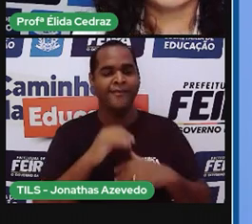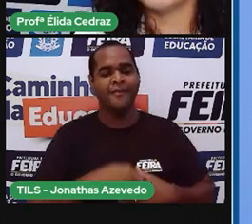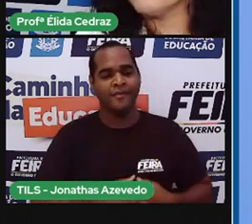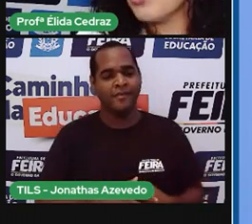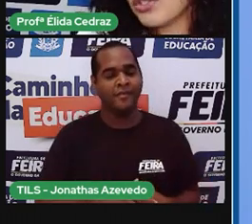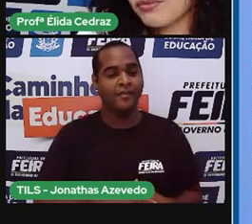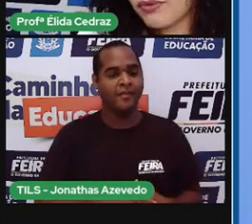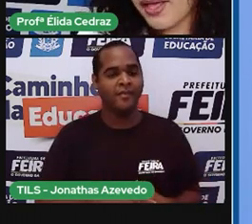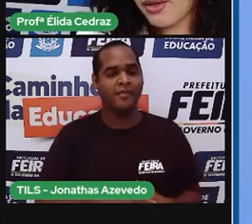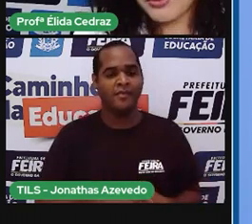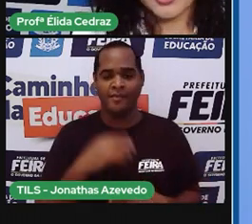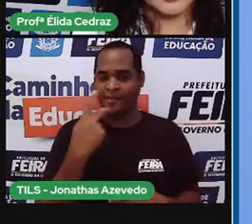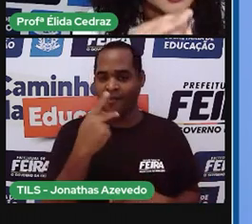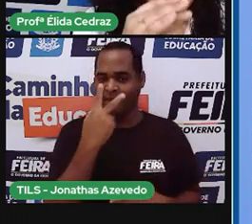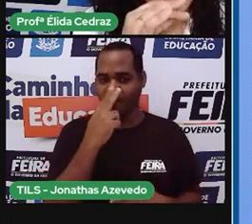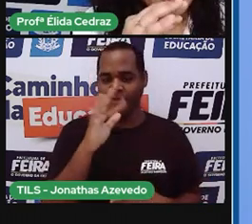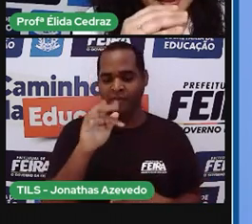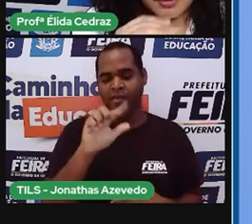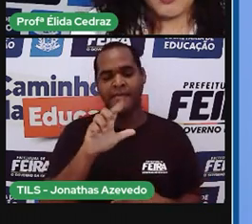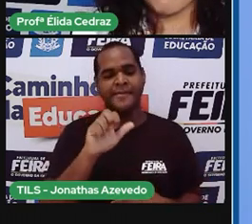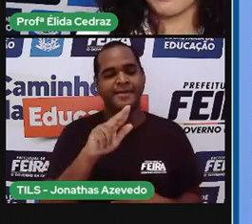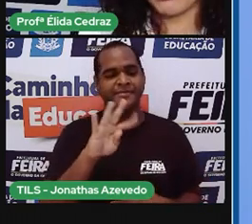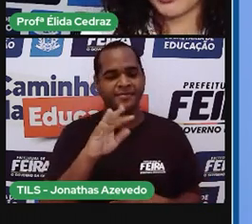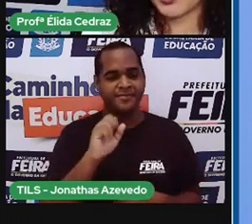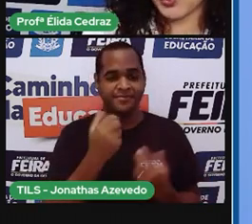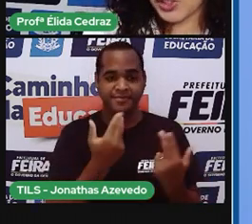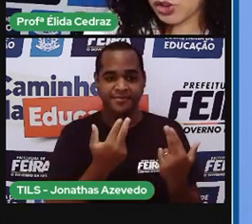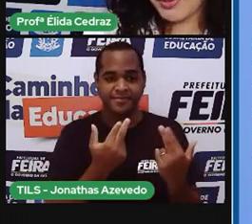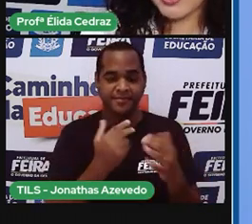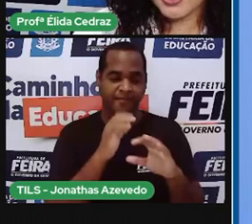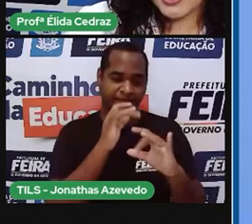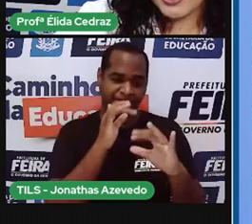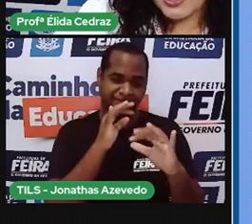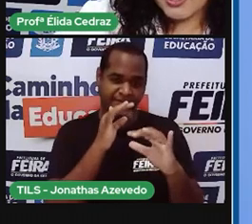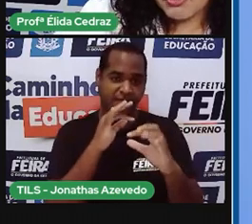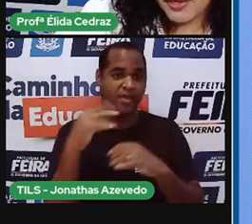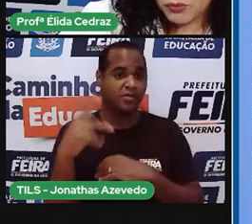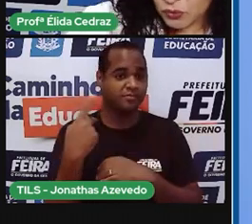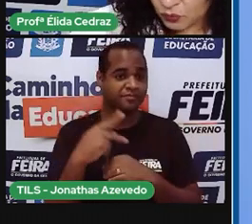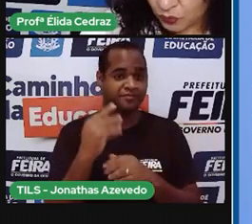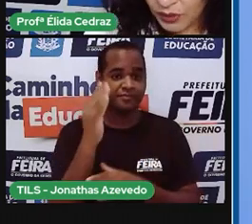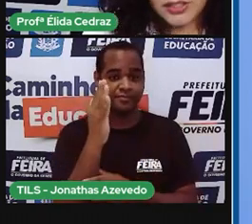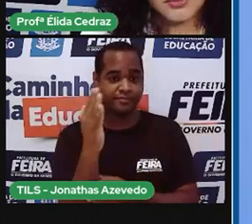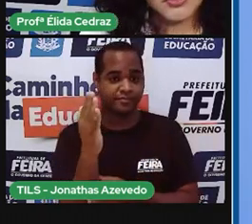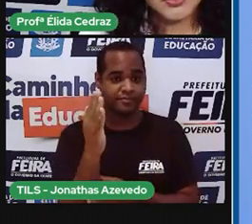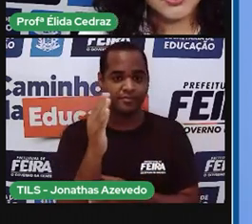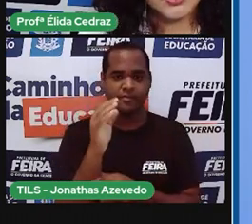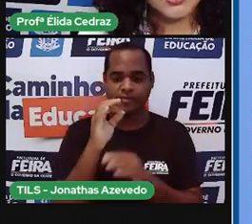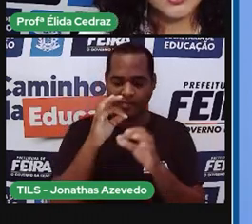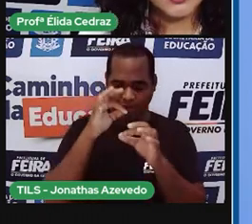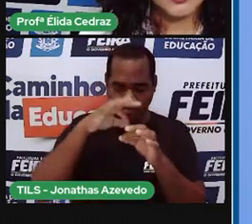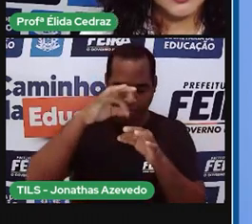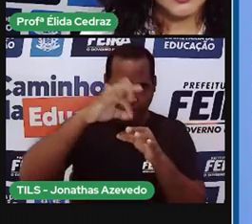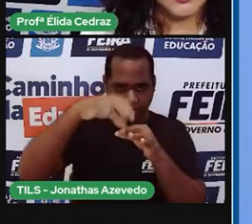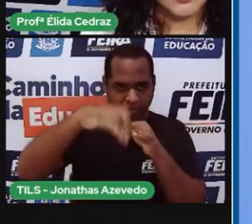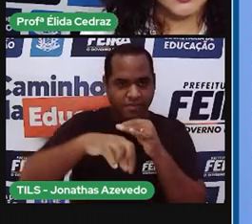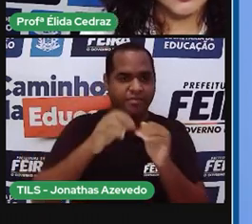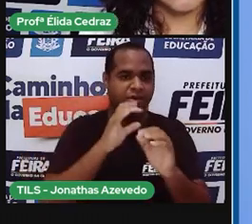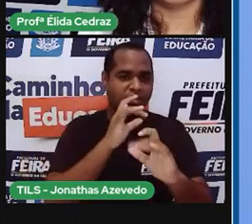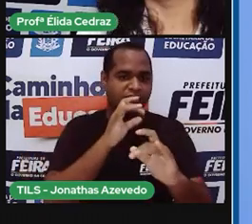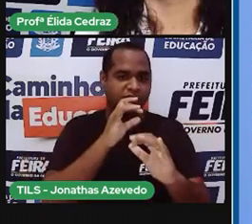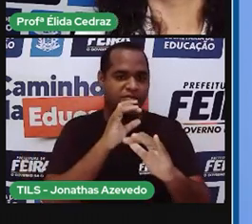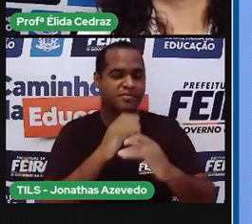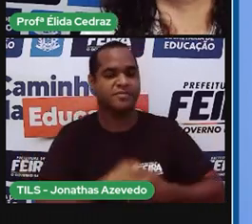é um tipo de flauta, sabia? Uma flauta toda de madeira, feita uns furinhos.